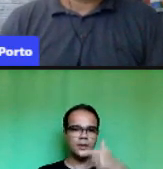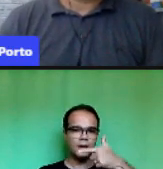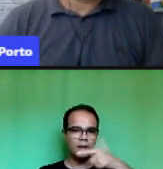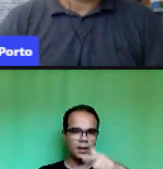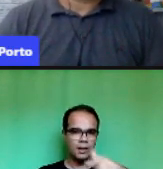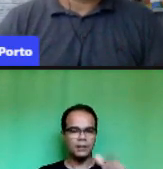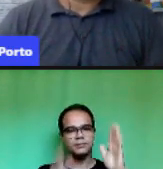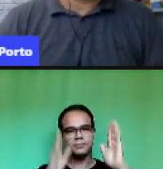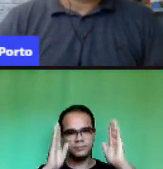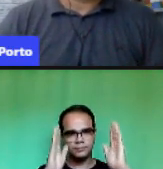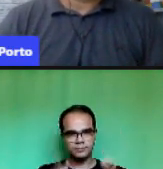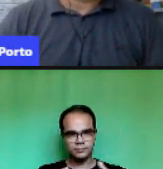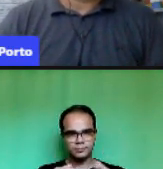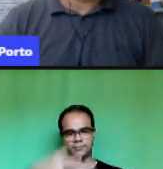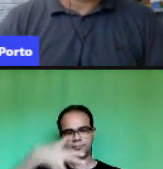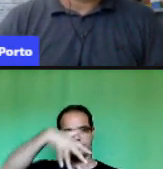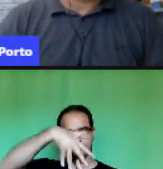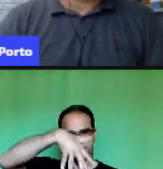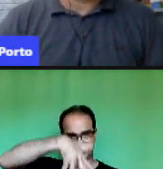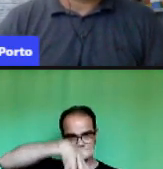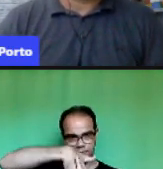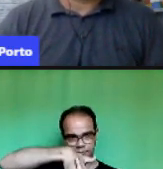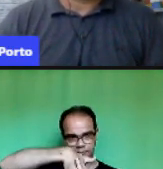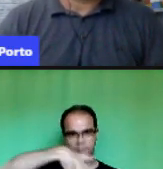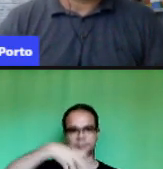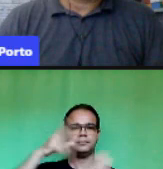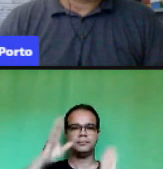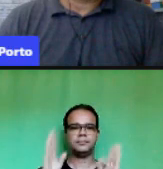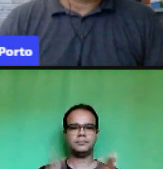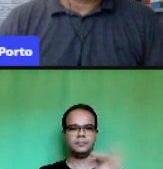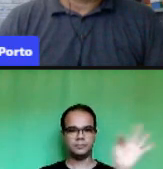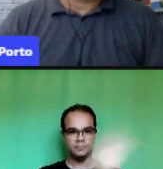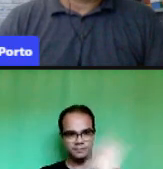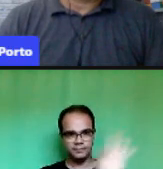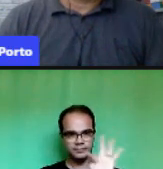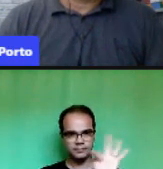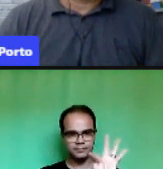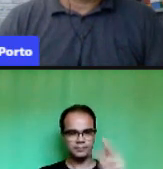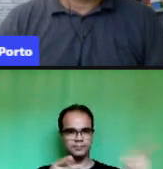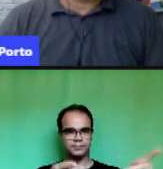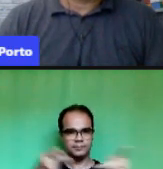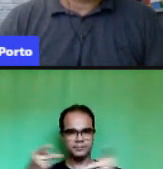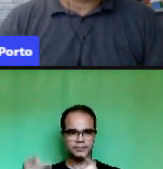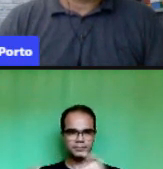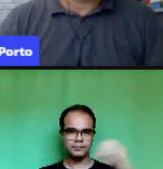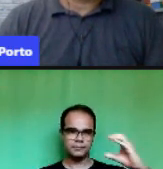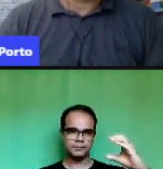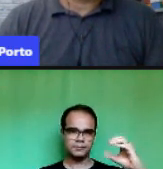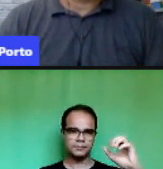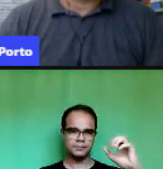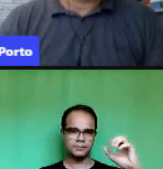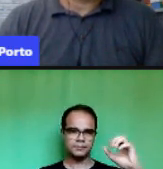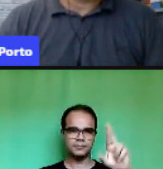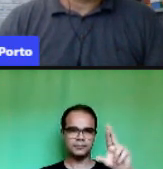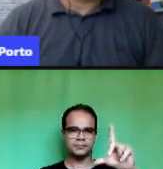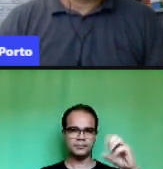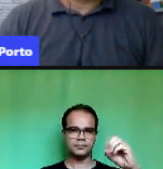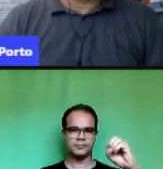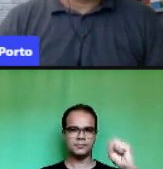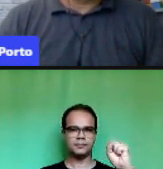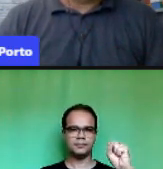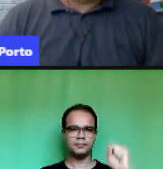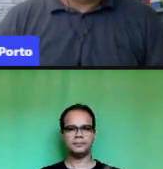da UFMS, Sistema de Alternância. Seja bem-vindo, professor Carlos. Prazer em recebê-lo aqui na nossa live.